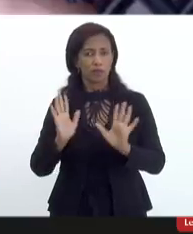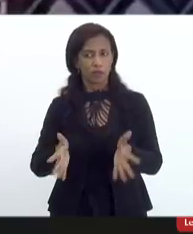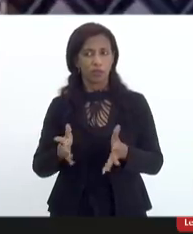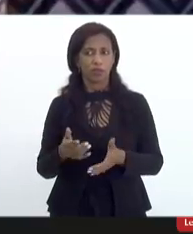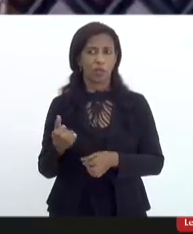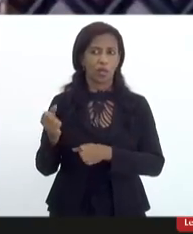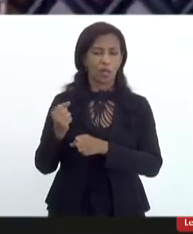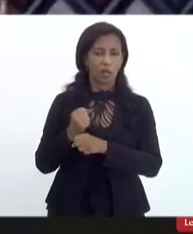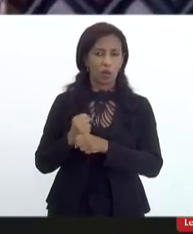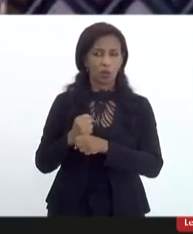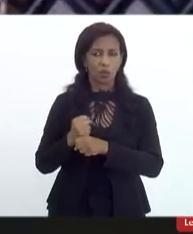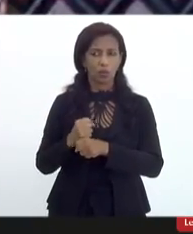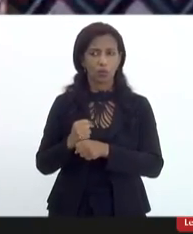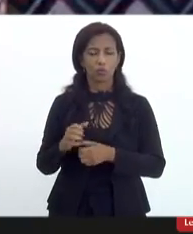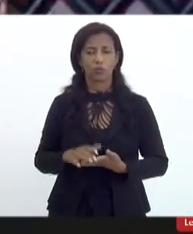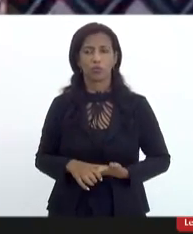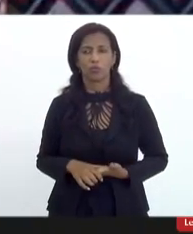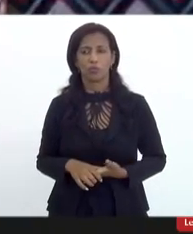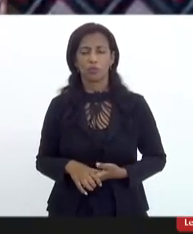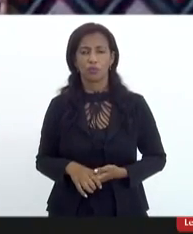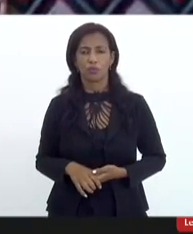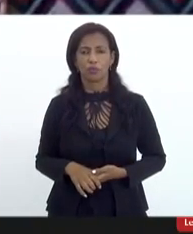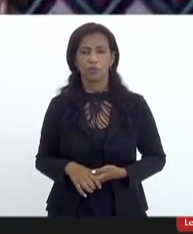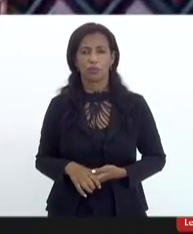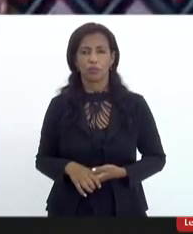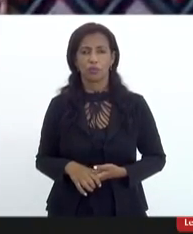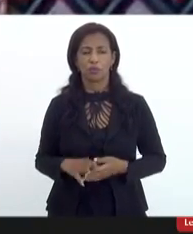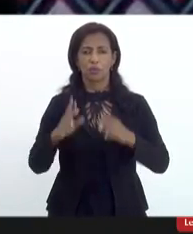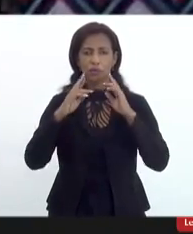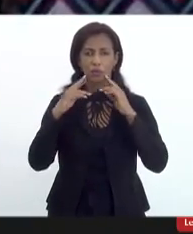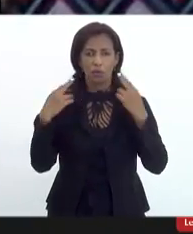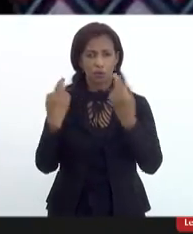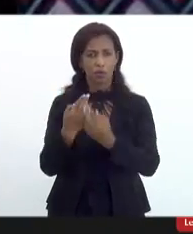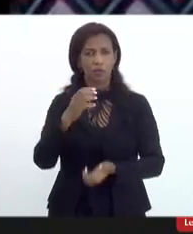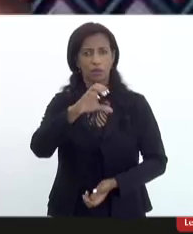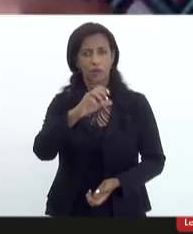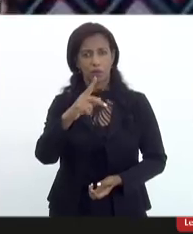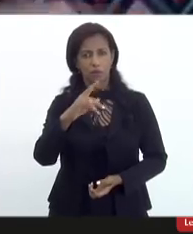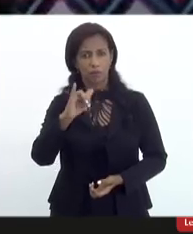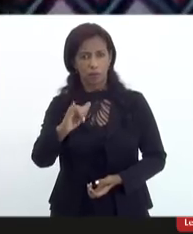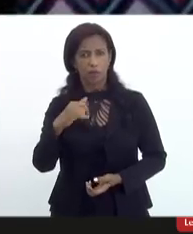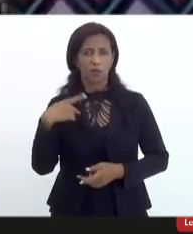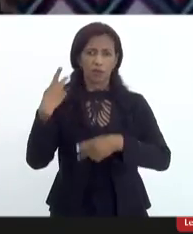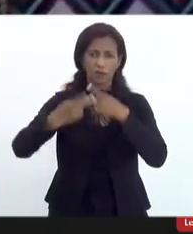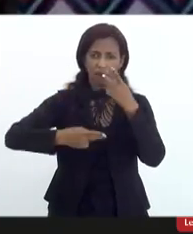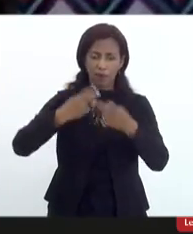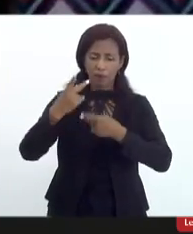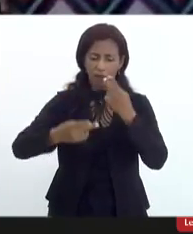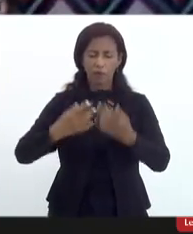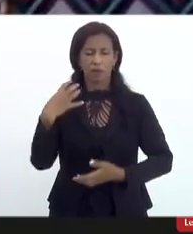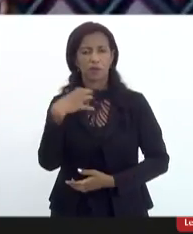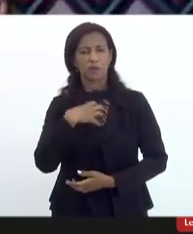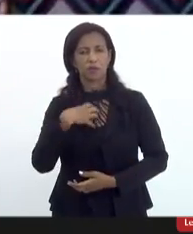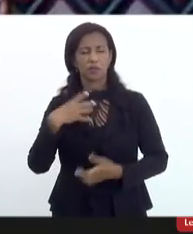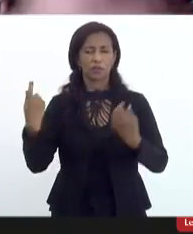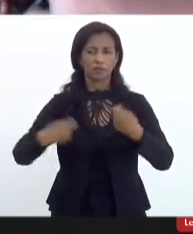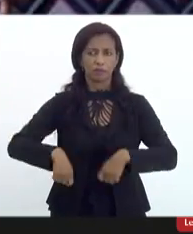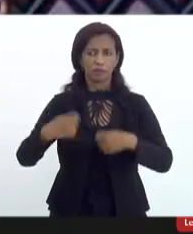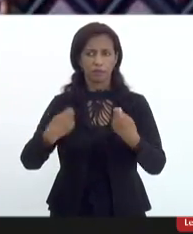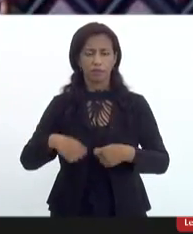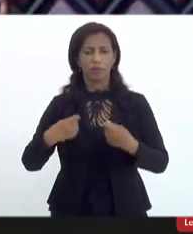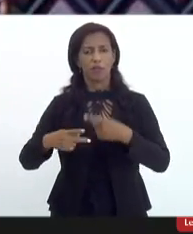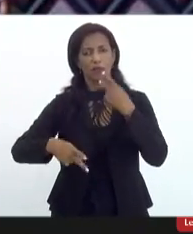há algumas sessões da nossa CPI eu venho sentindo essa necessidade,